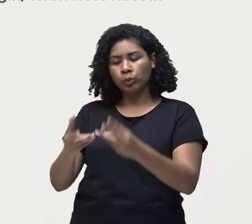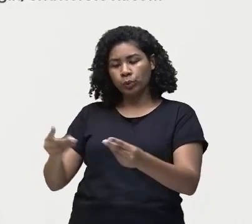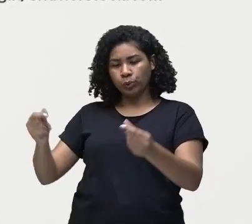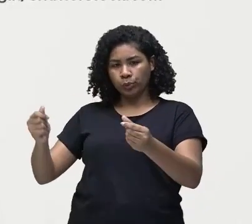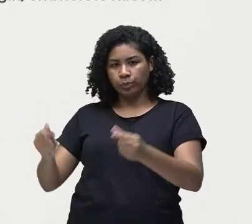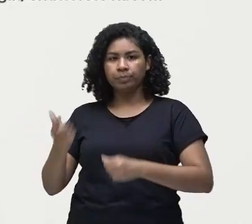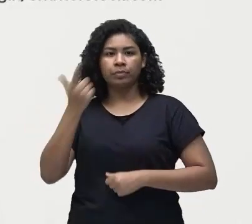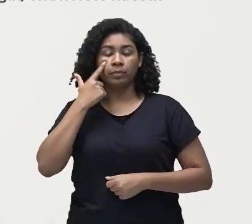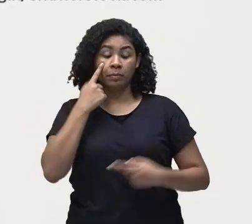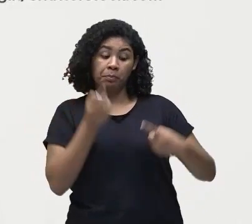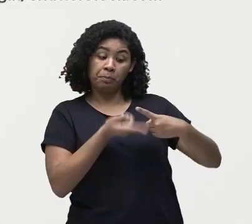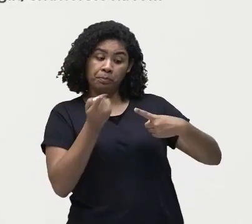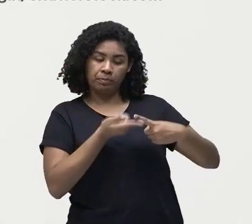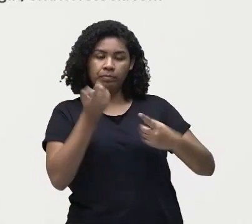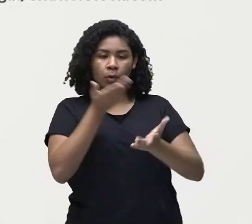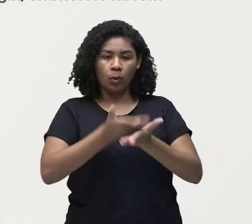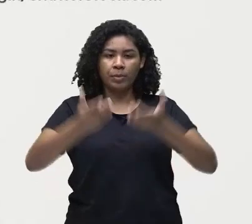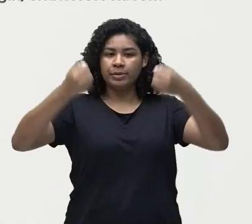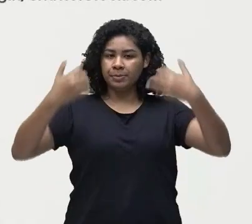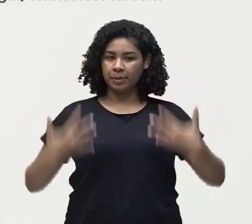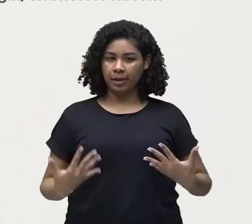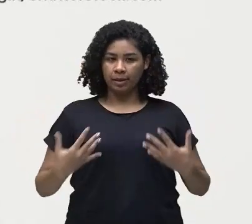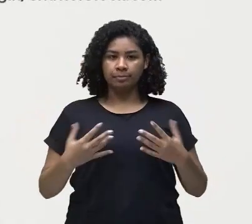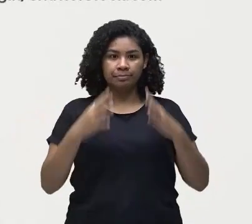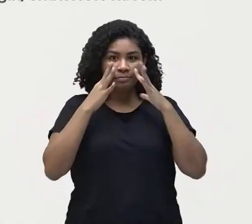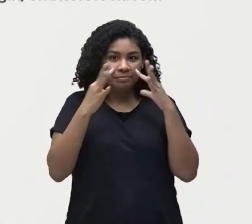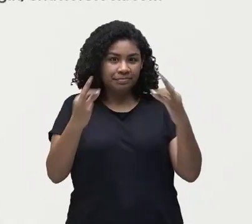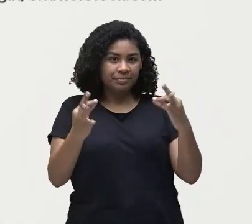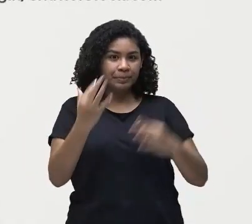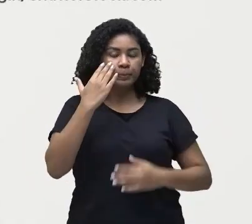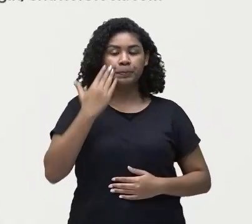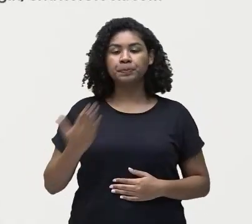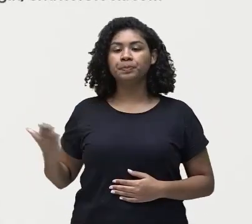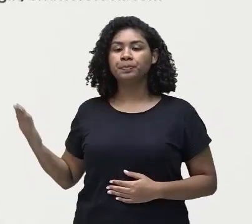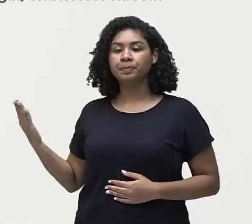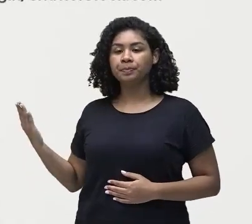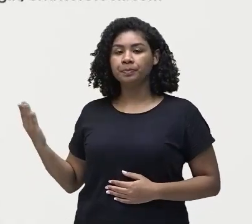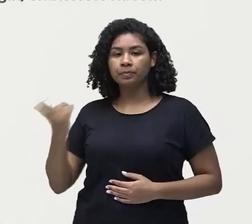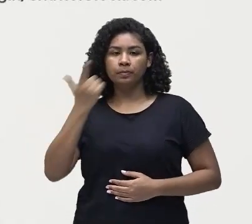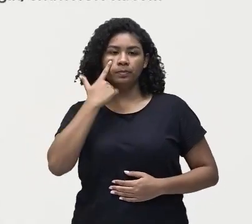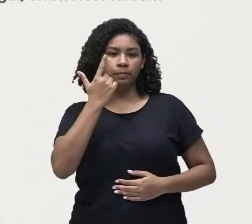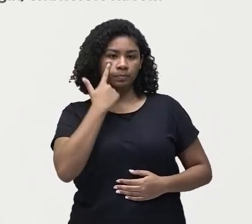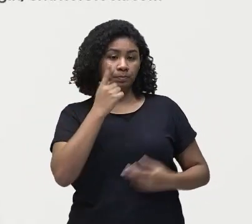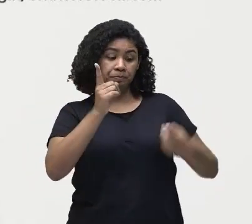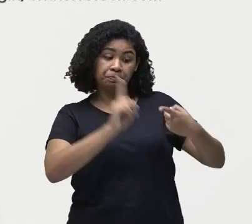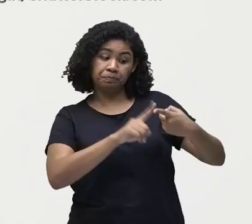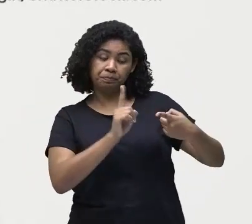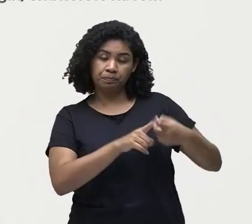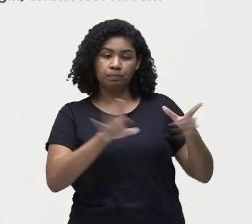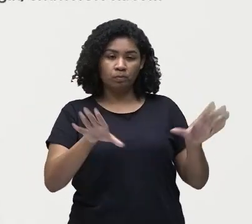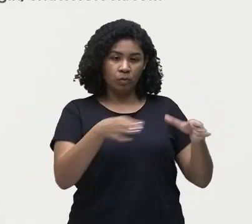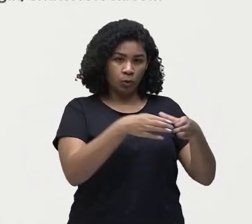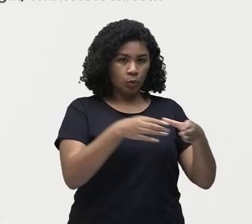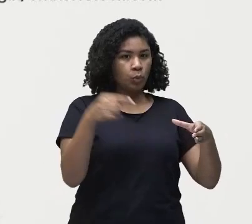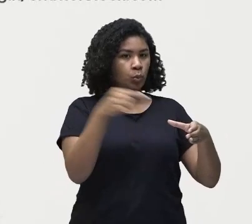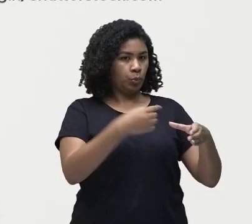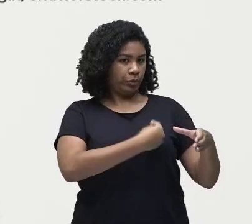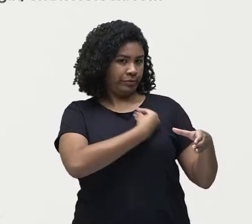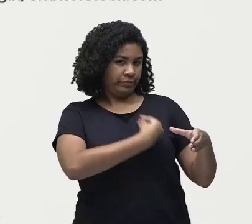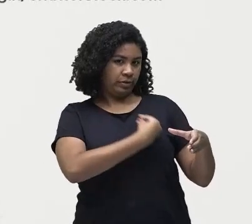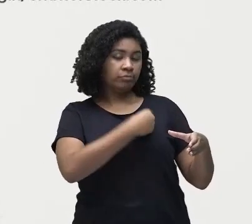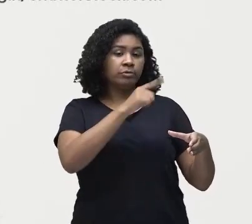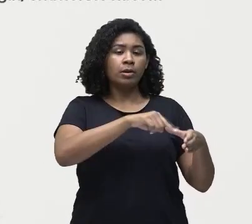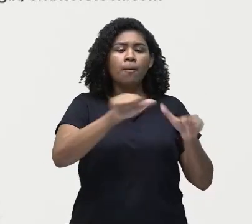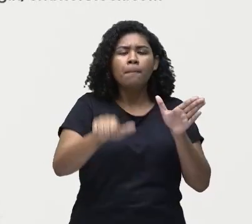a leitura na nossa cartela. Os organismos produtores são o primeiro